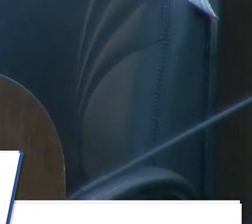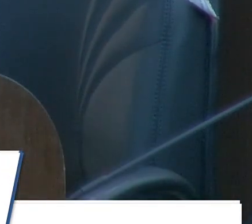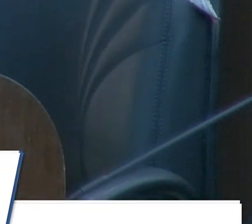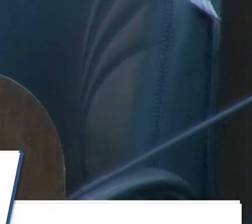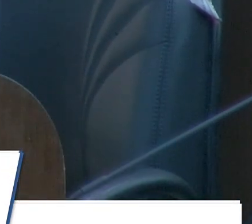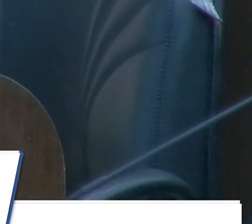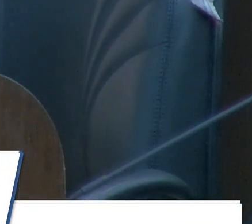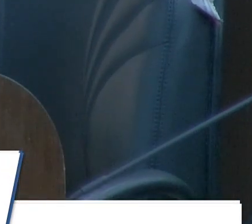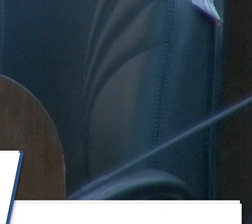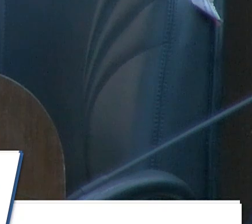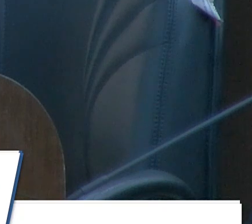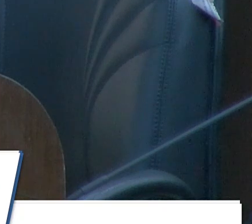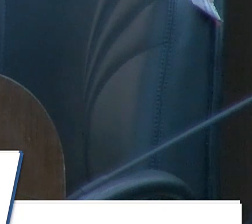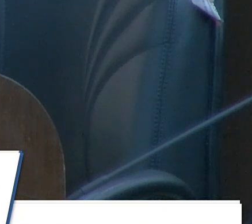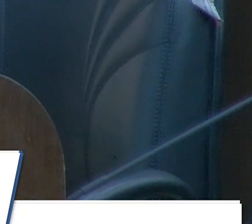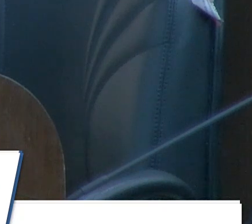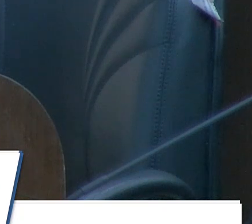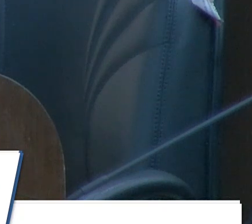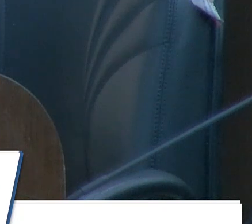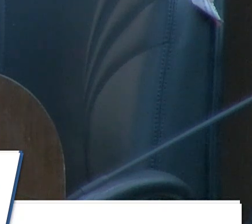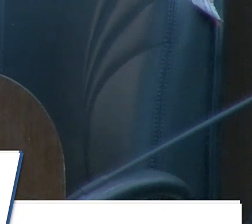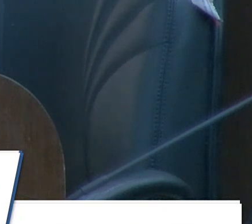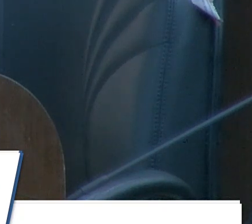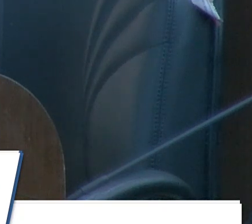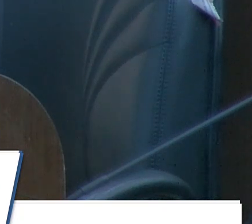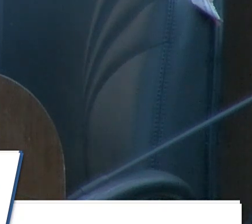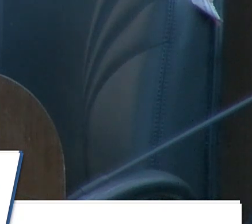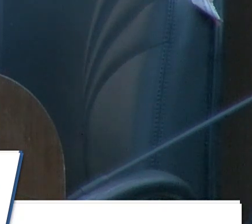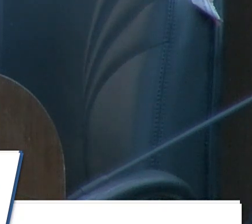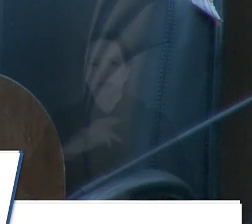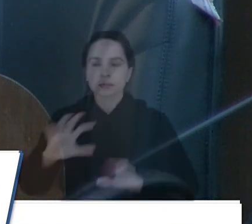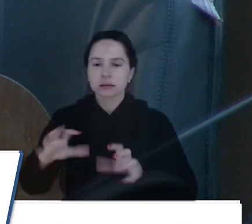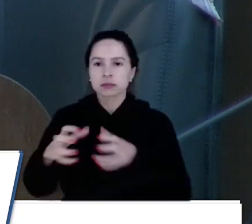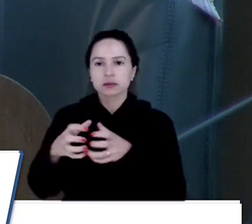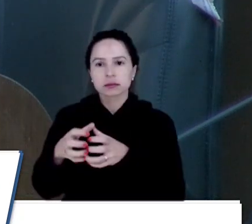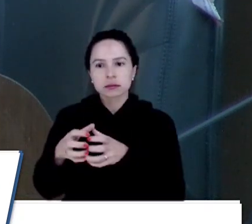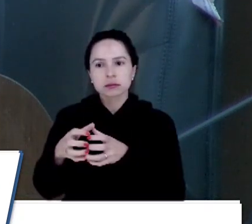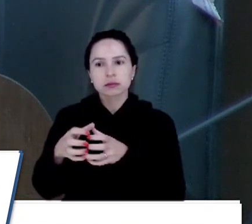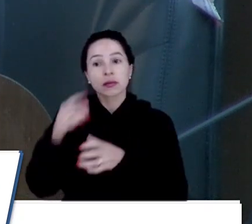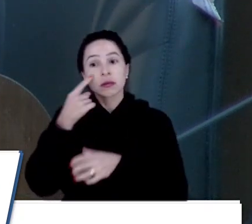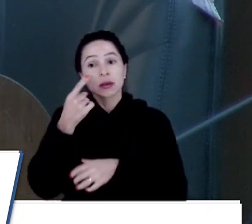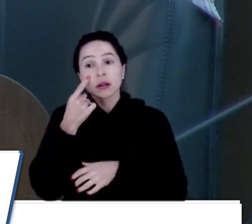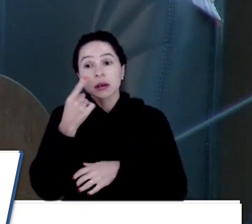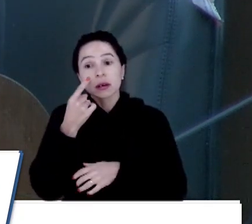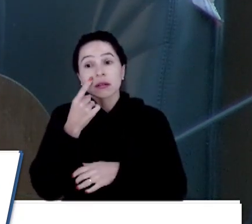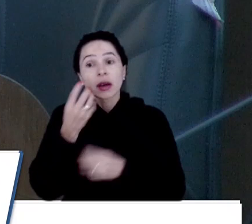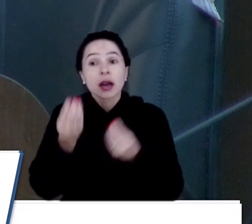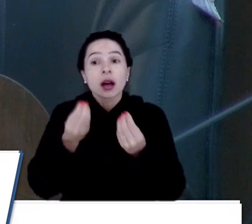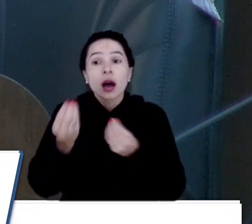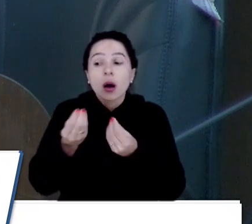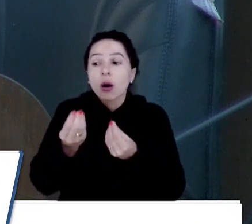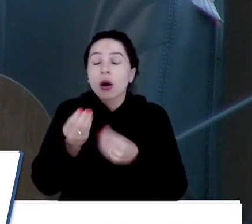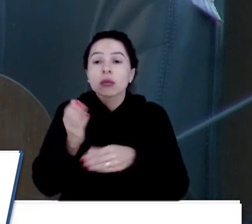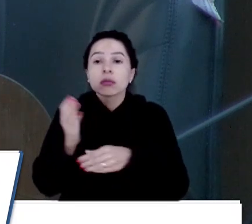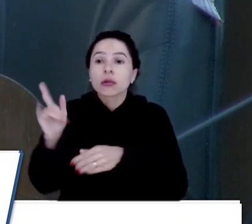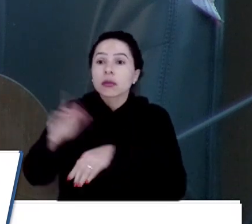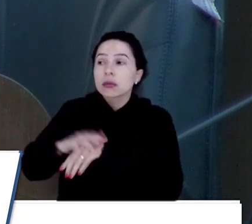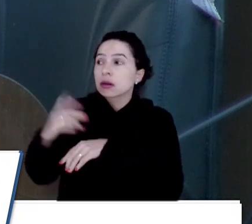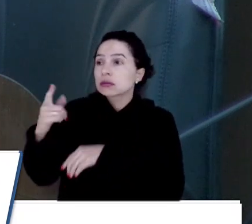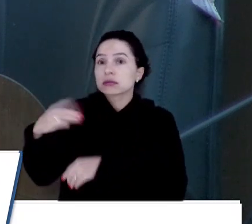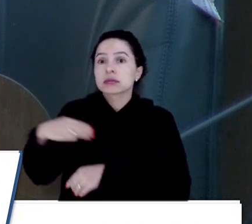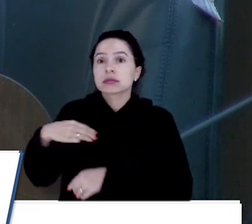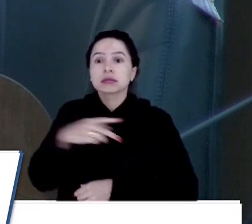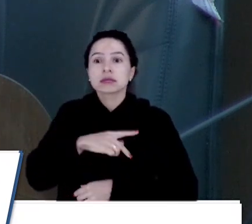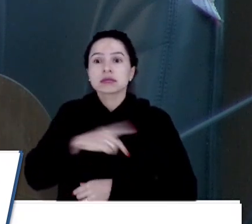reunimos, Rogério, com o Ministério Público, e você não vê um alento por parte deles.